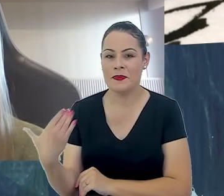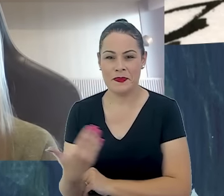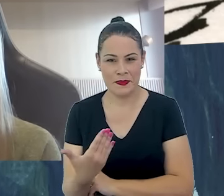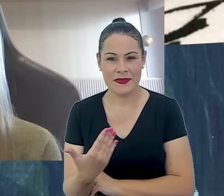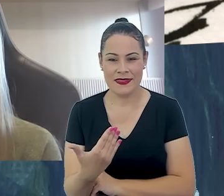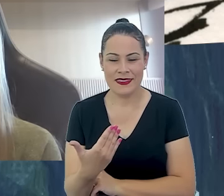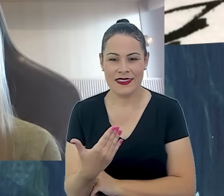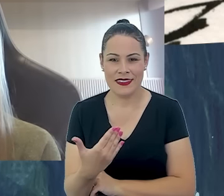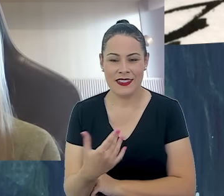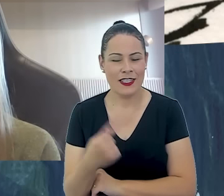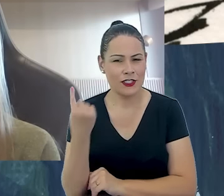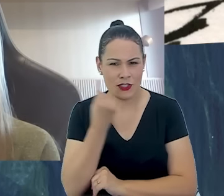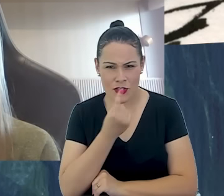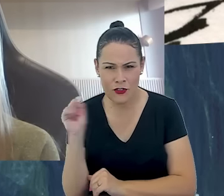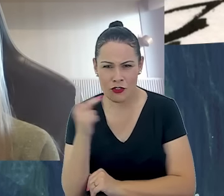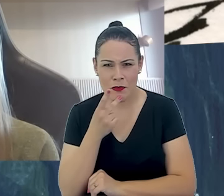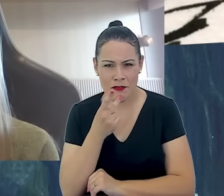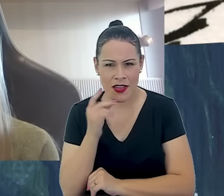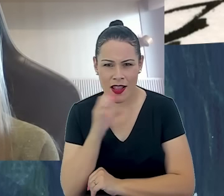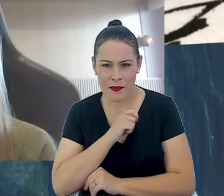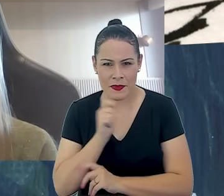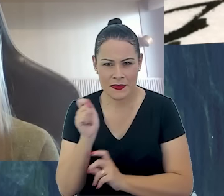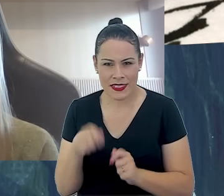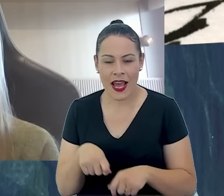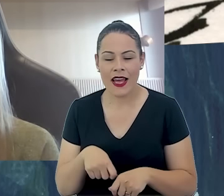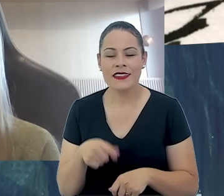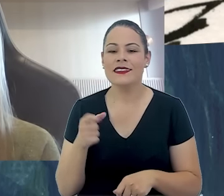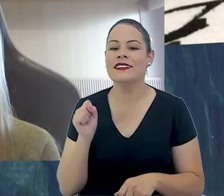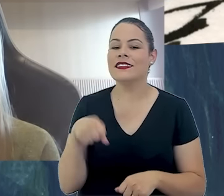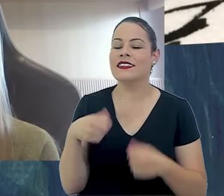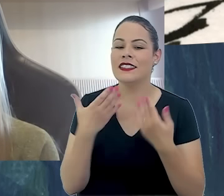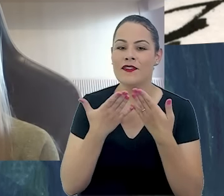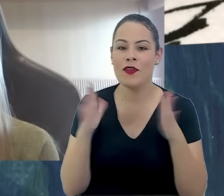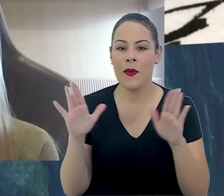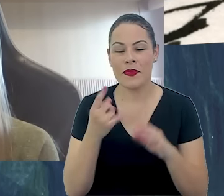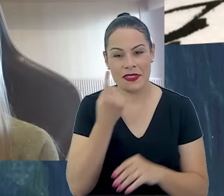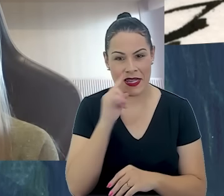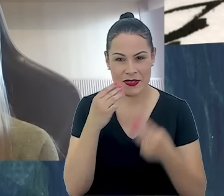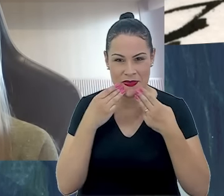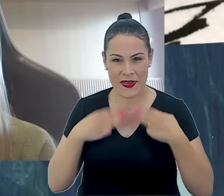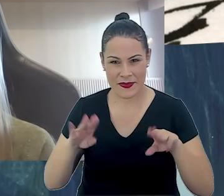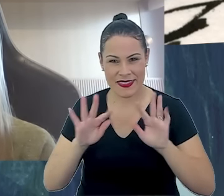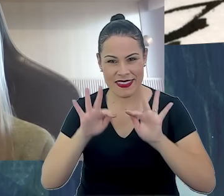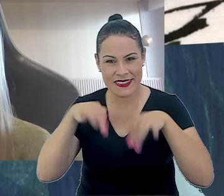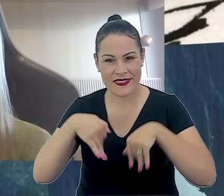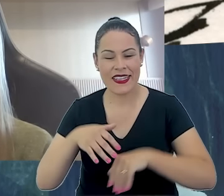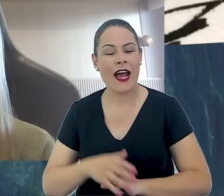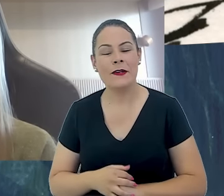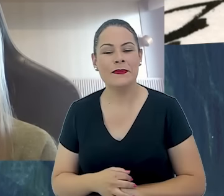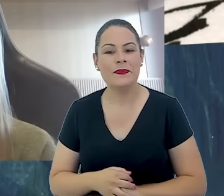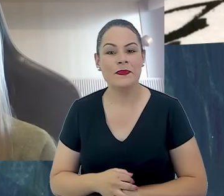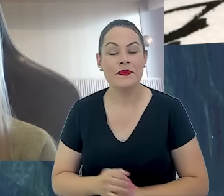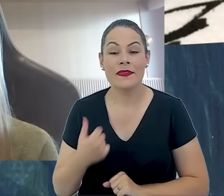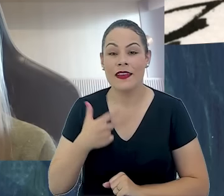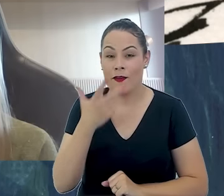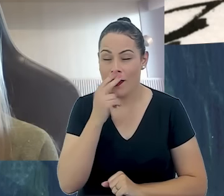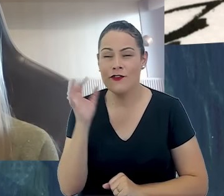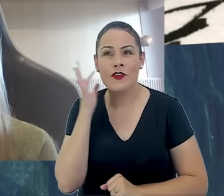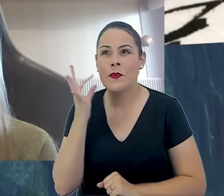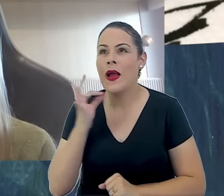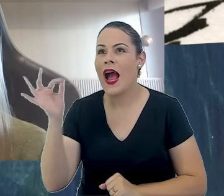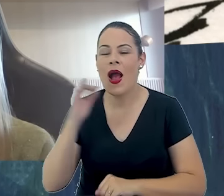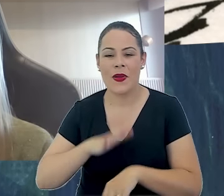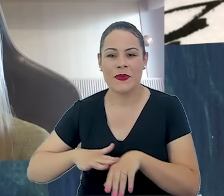pedir. Uma última Claro, por palavrinha. favor, eu vou abrir essas últimas considerações, por Eu acho que a favor. gente é uma